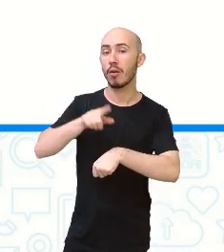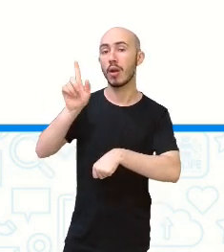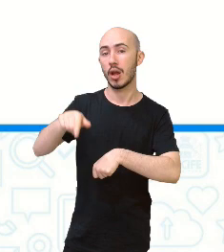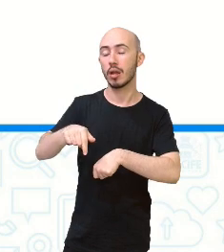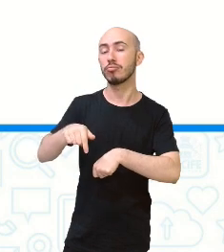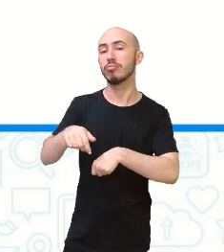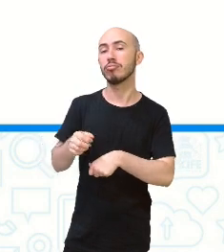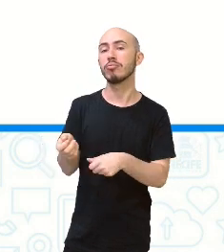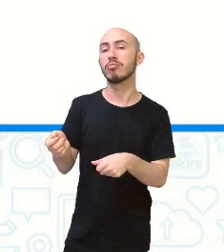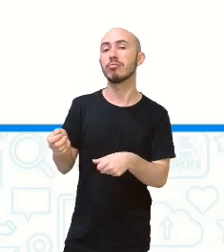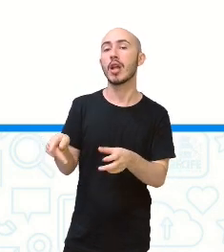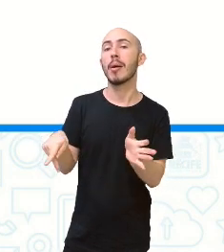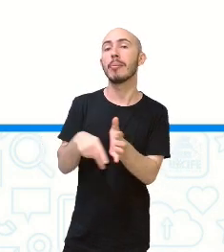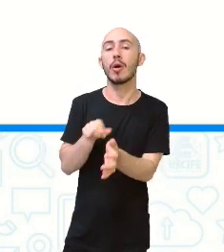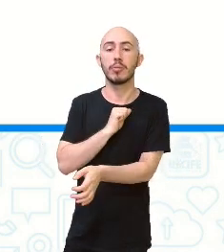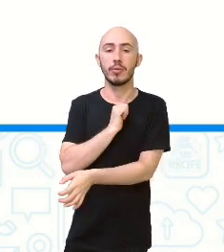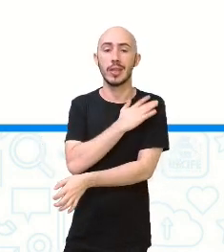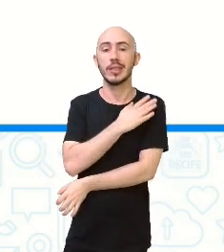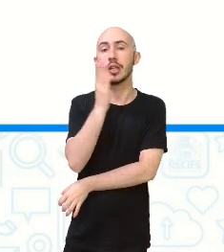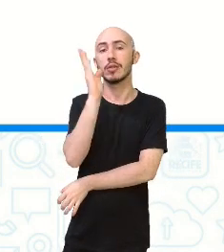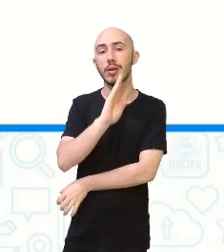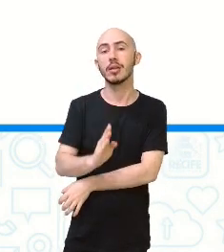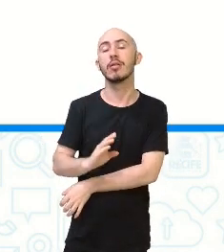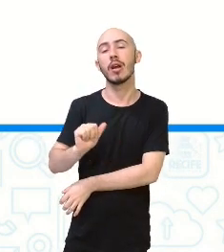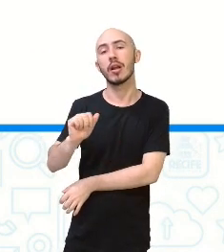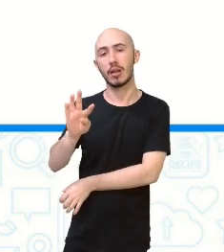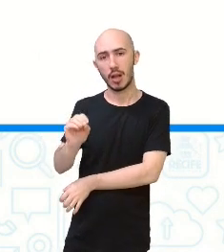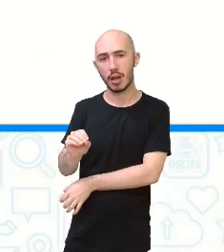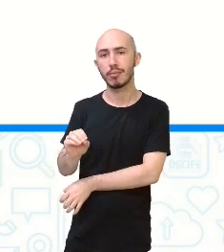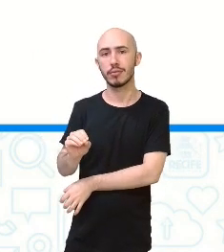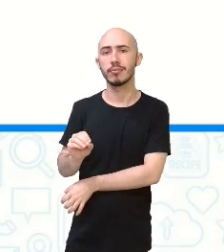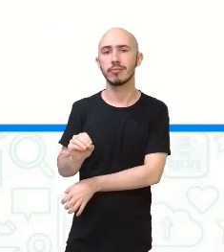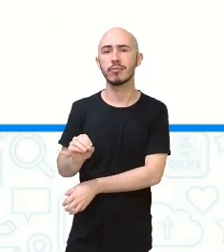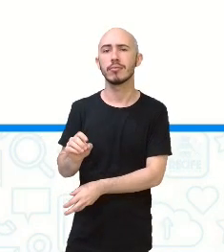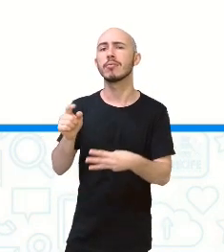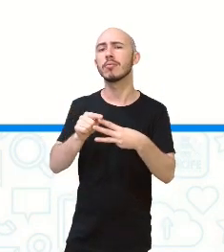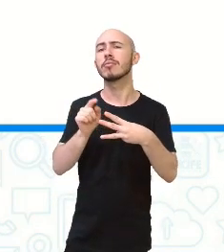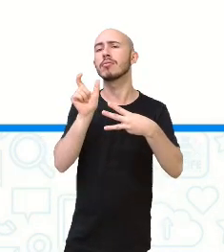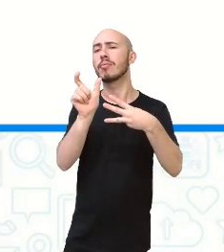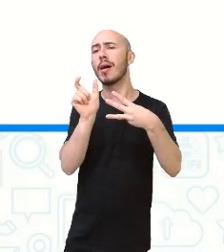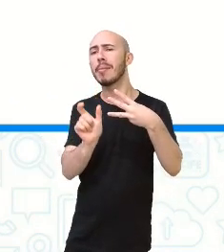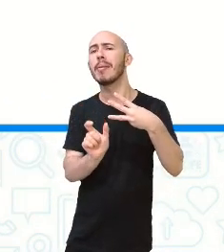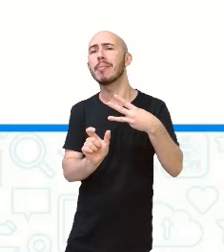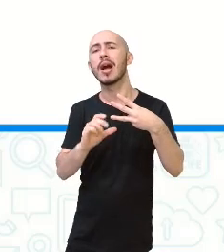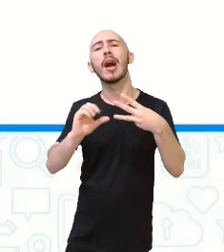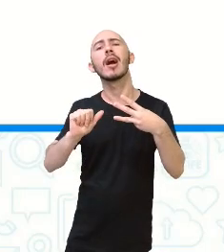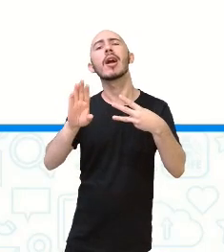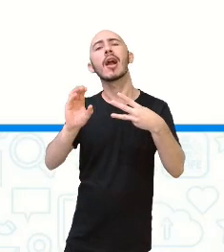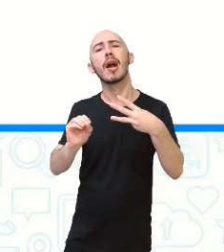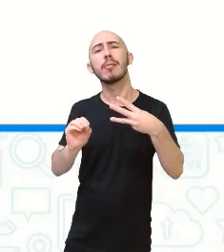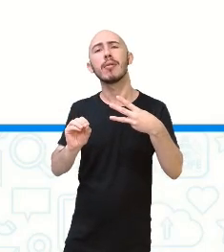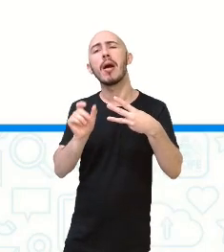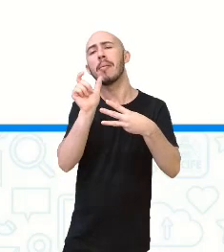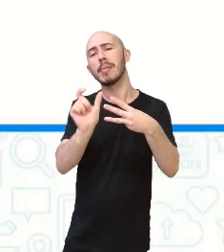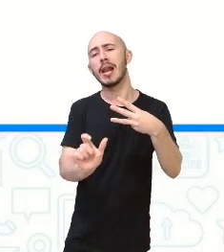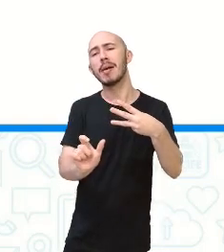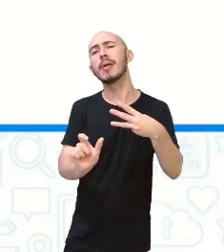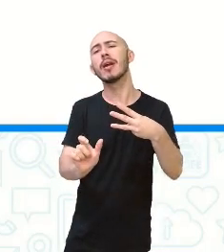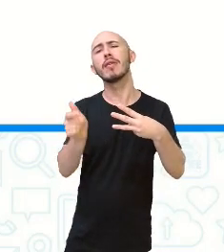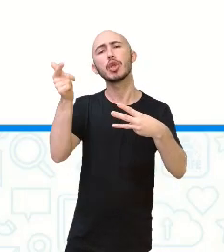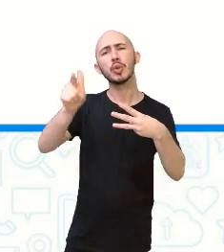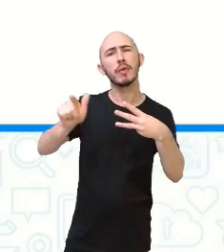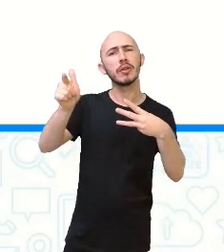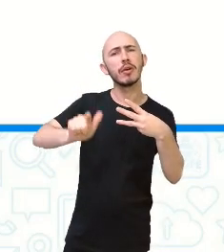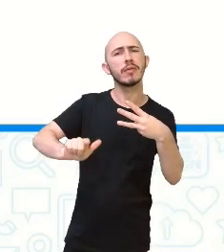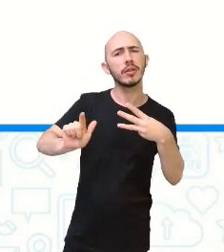Brasileiro. E agora, vamos relacionar o verbete ao significado. Então,